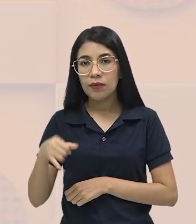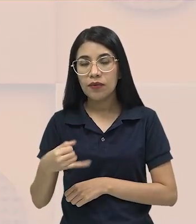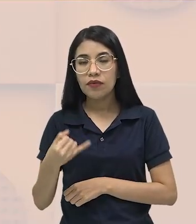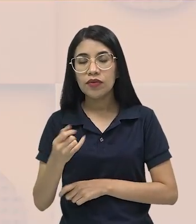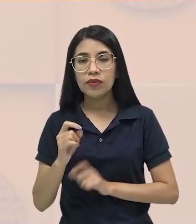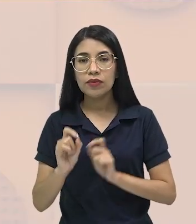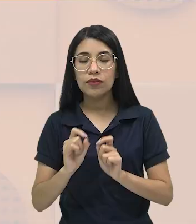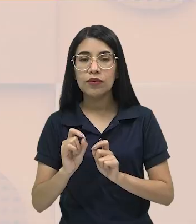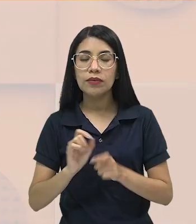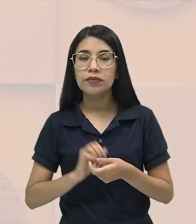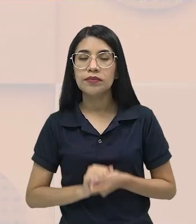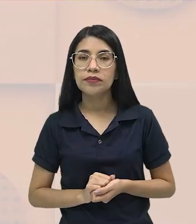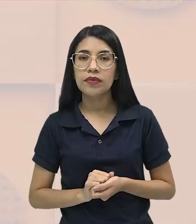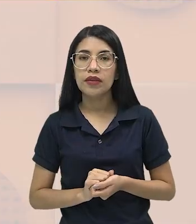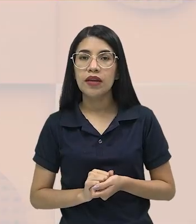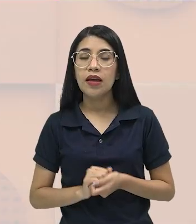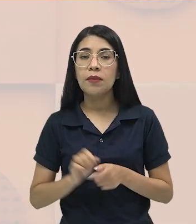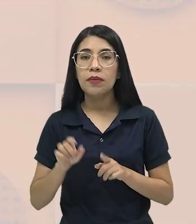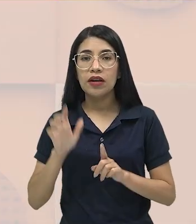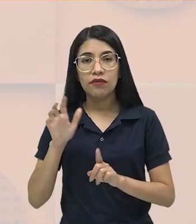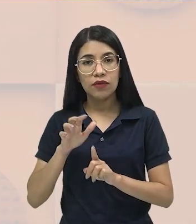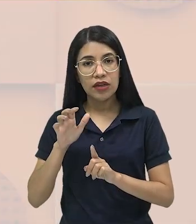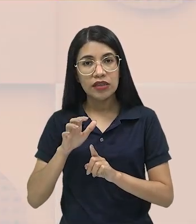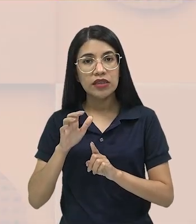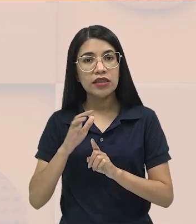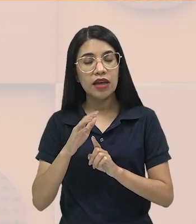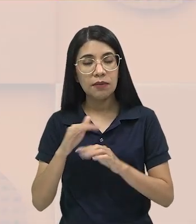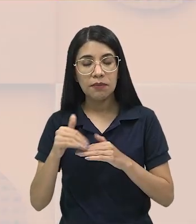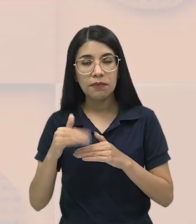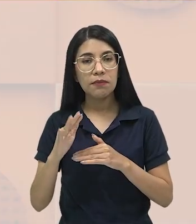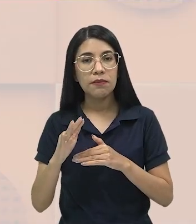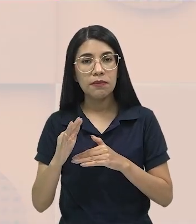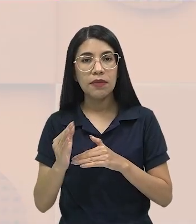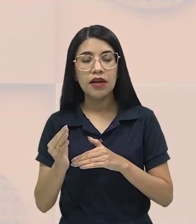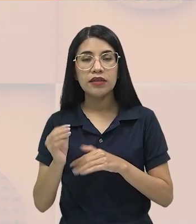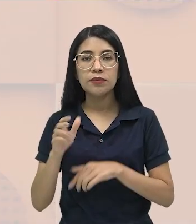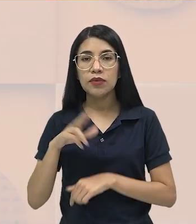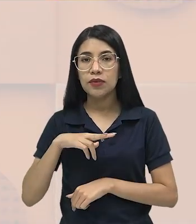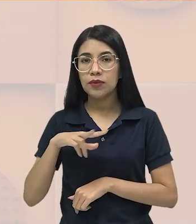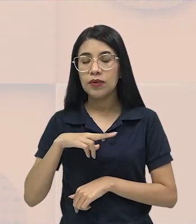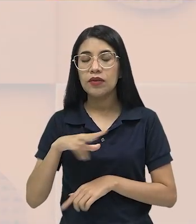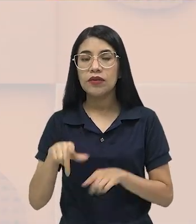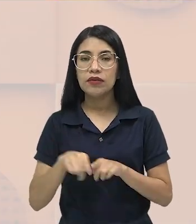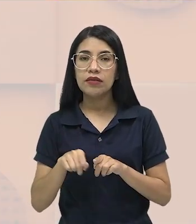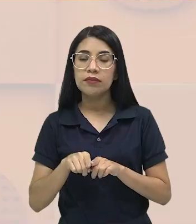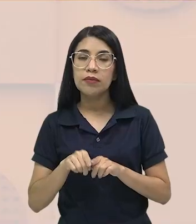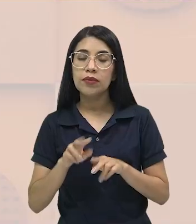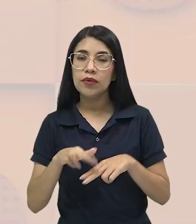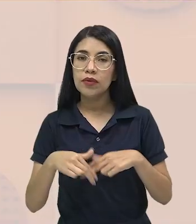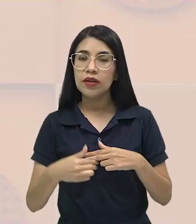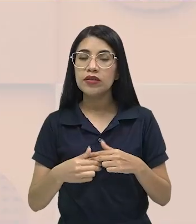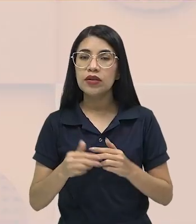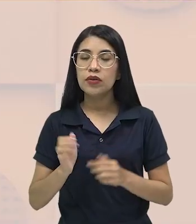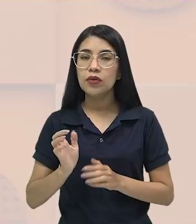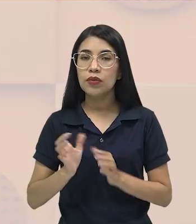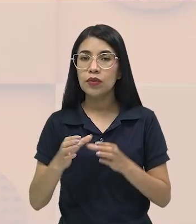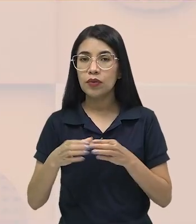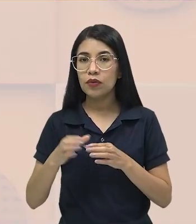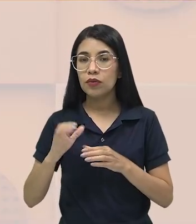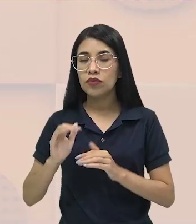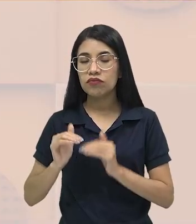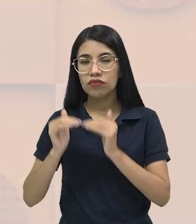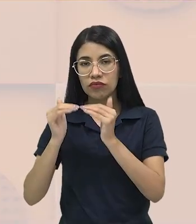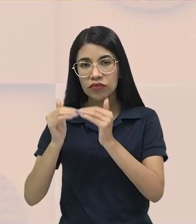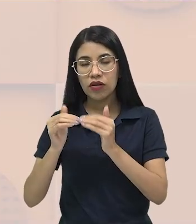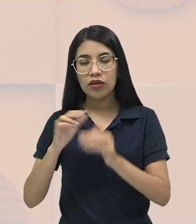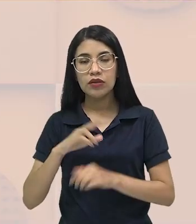estender ainda mais a sua influência dentro de Portugal. E por isso que os nobres portugueses, as